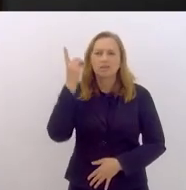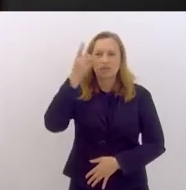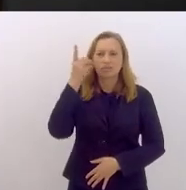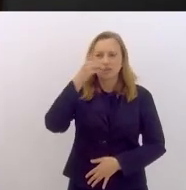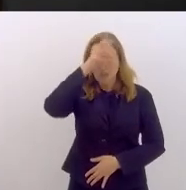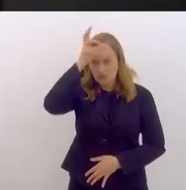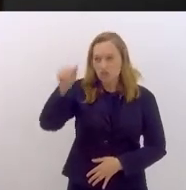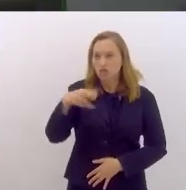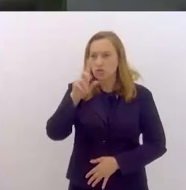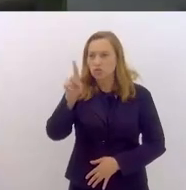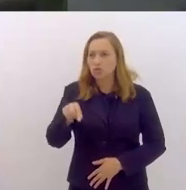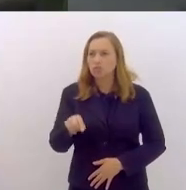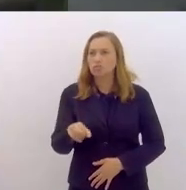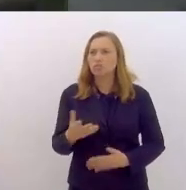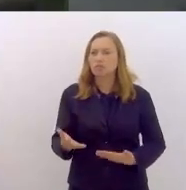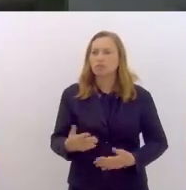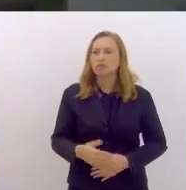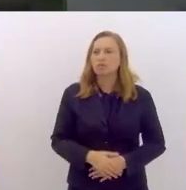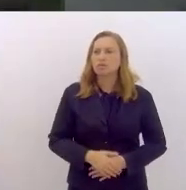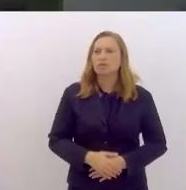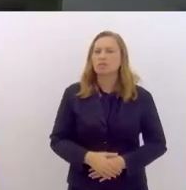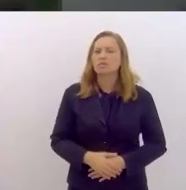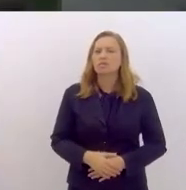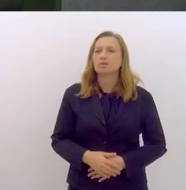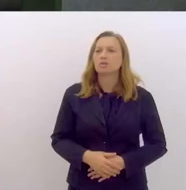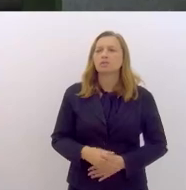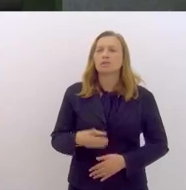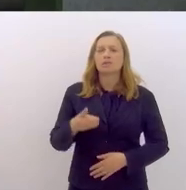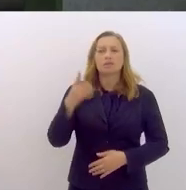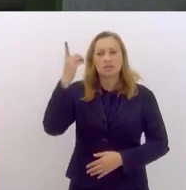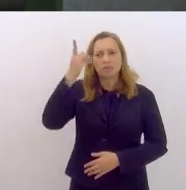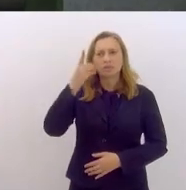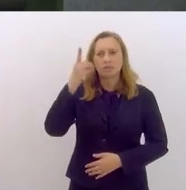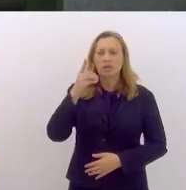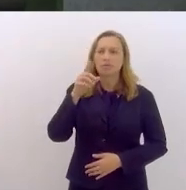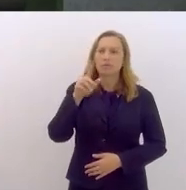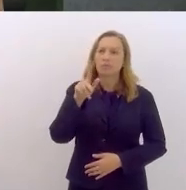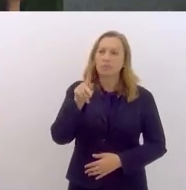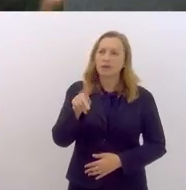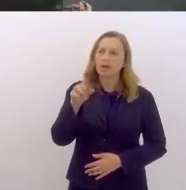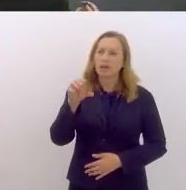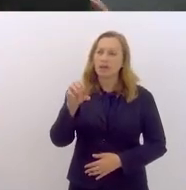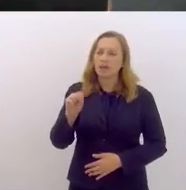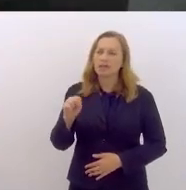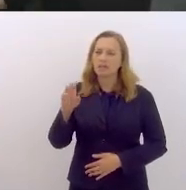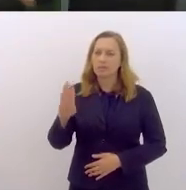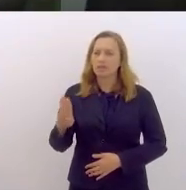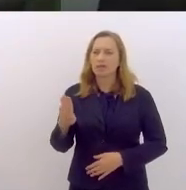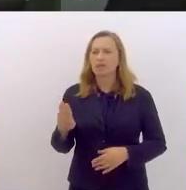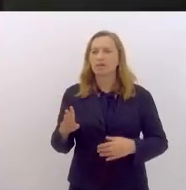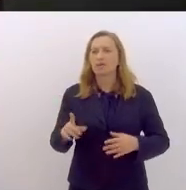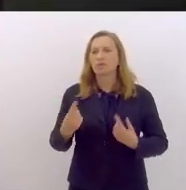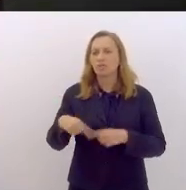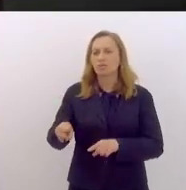por favor. André, ele é o mais me orientando. A bancada do PSB vai se abster. Abstenção, PSB. passar...